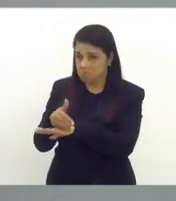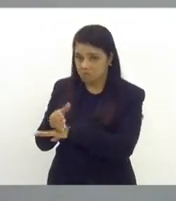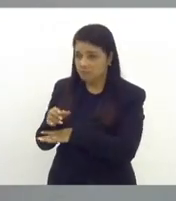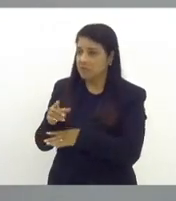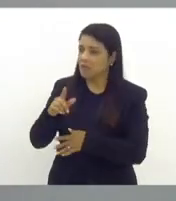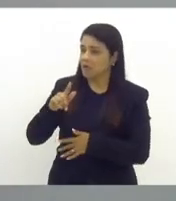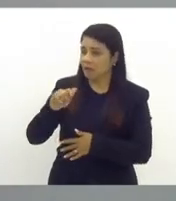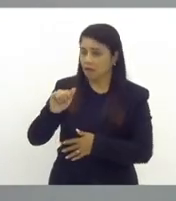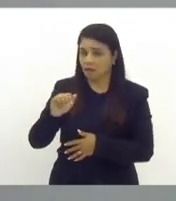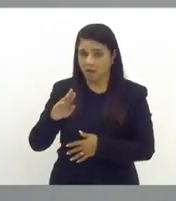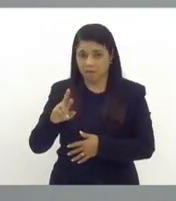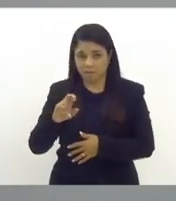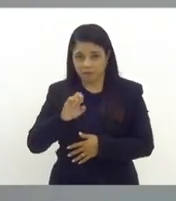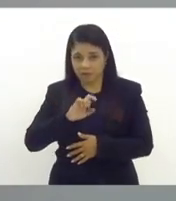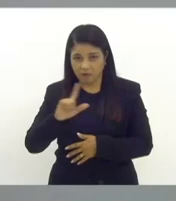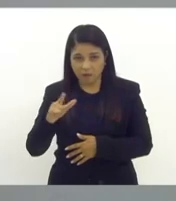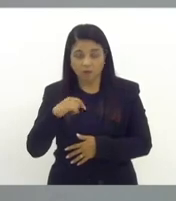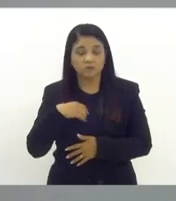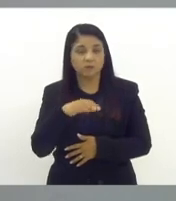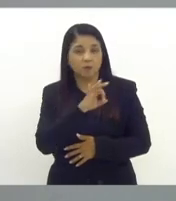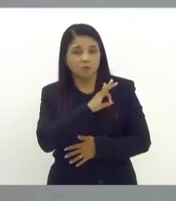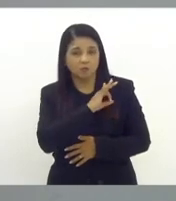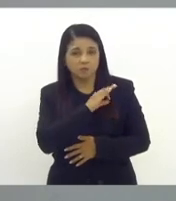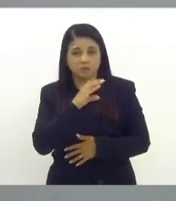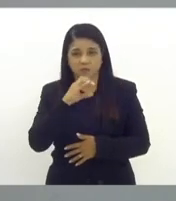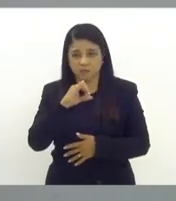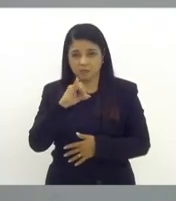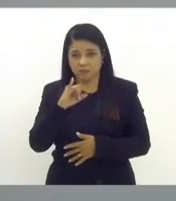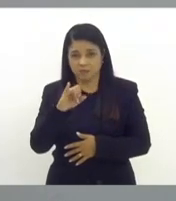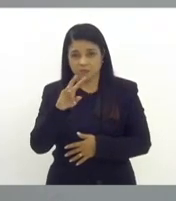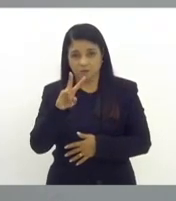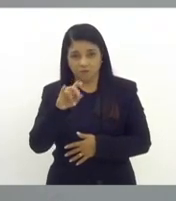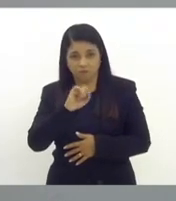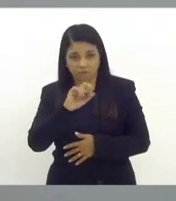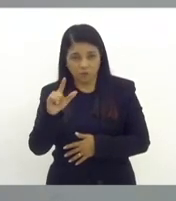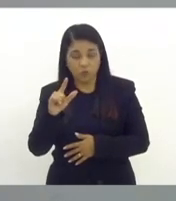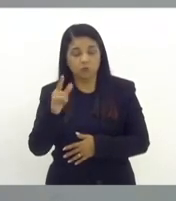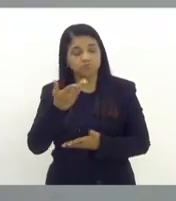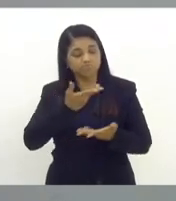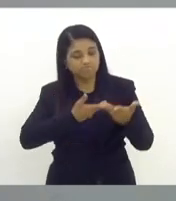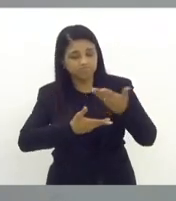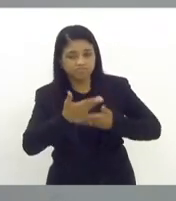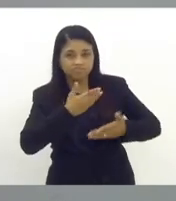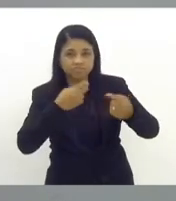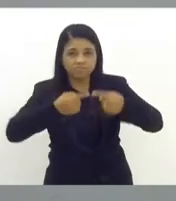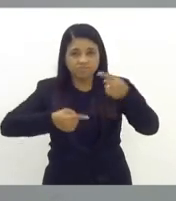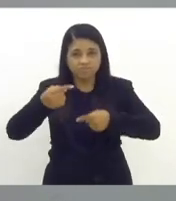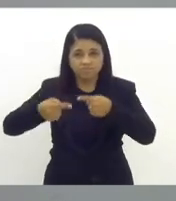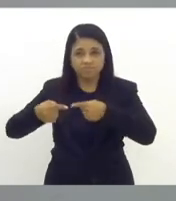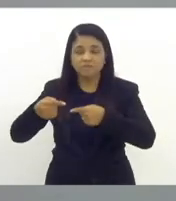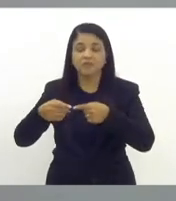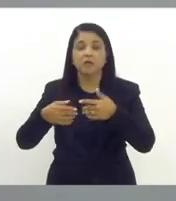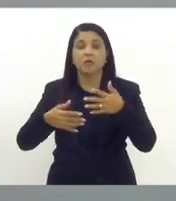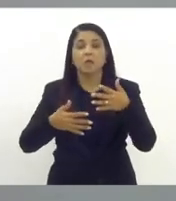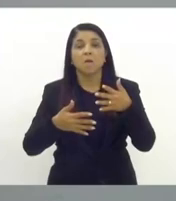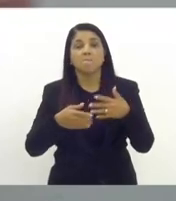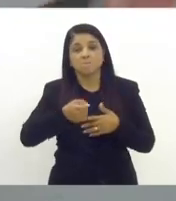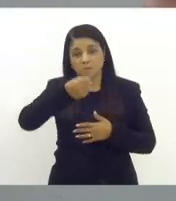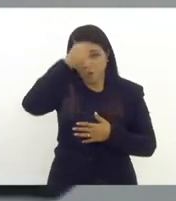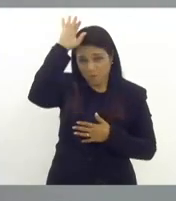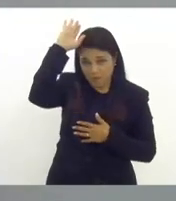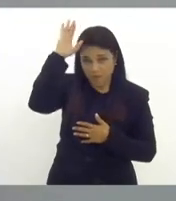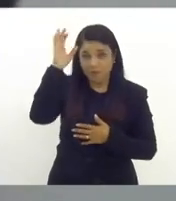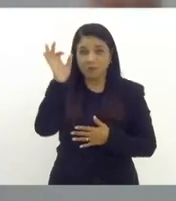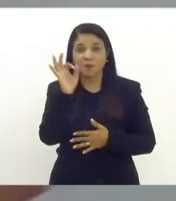né que é da Polícia Civil para que a gente porque o maior entrave aqui é com bombeiros em primeiro lugar a polícia